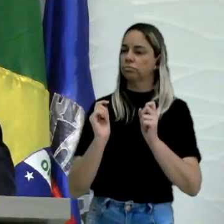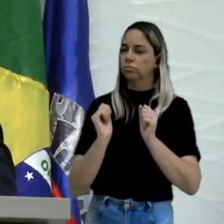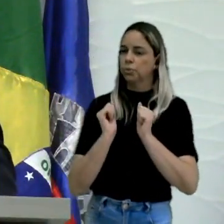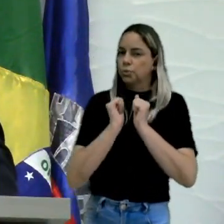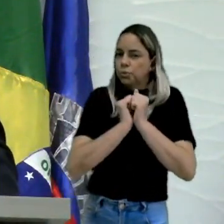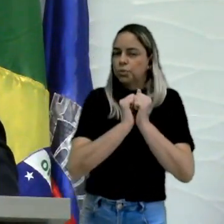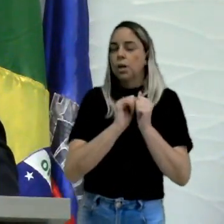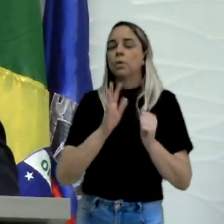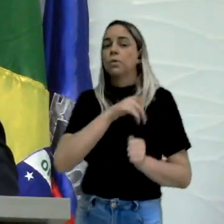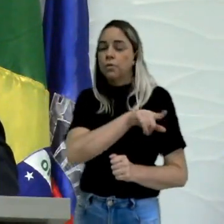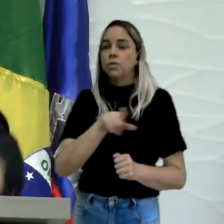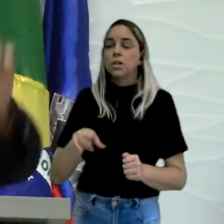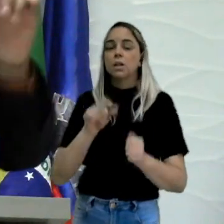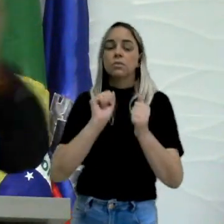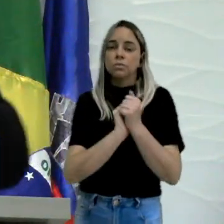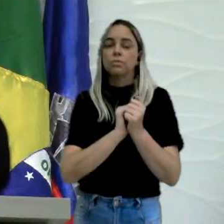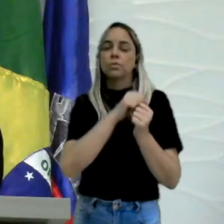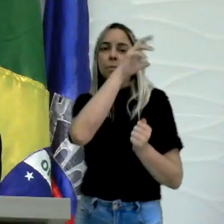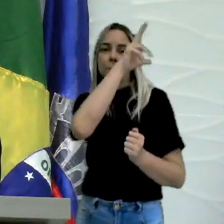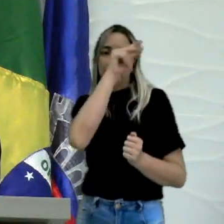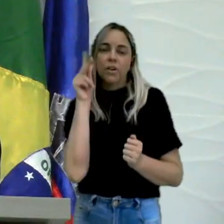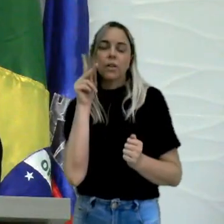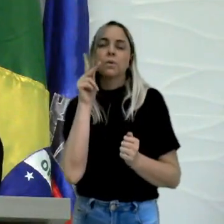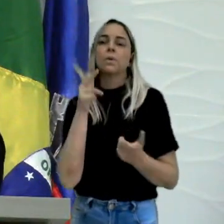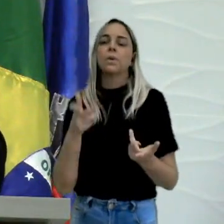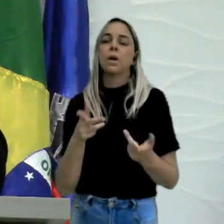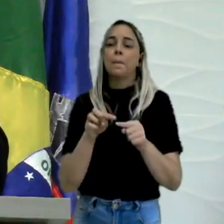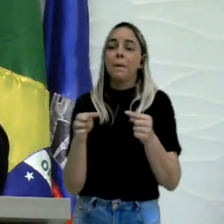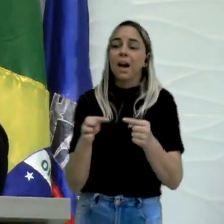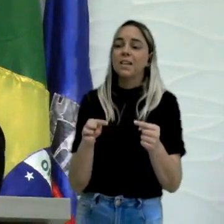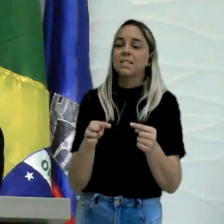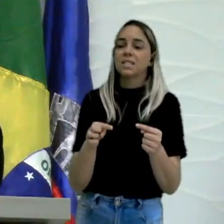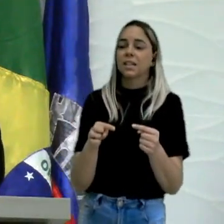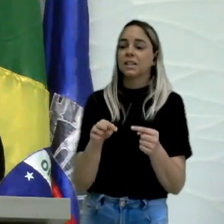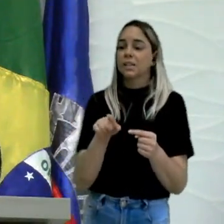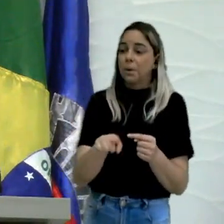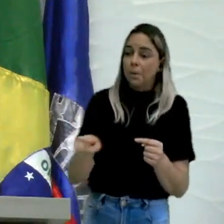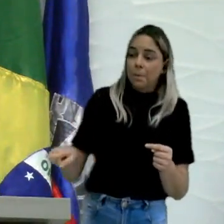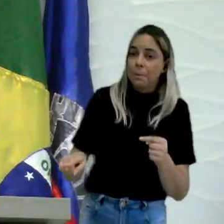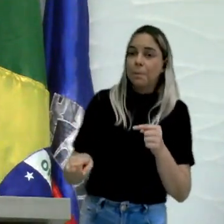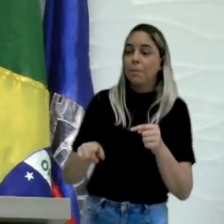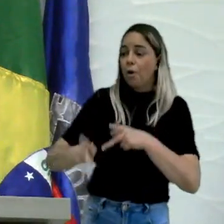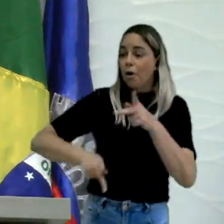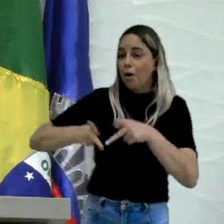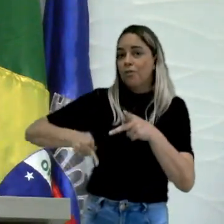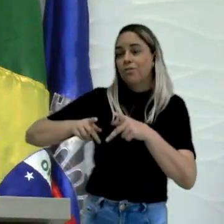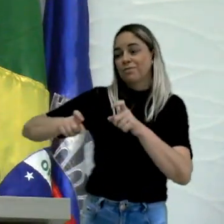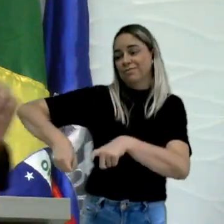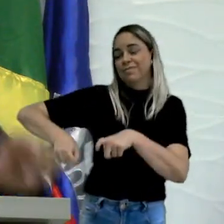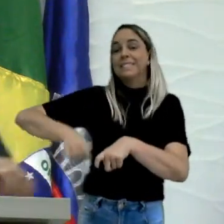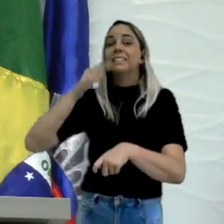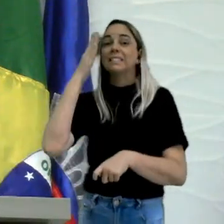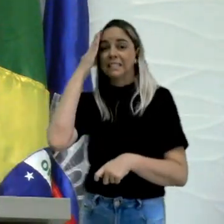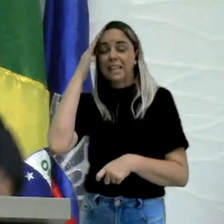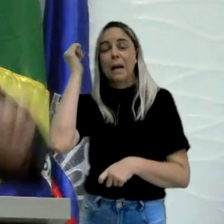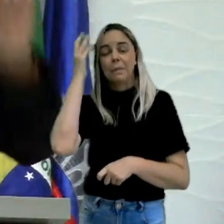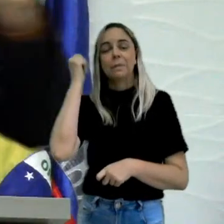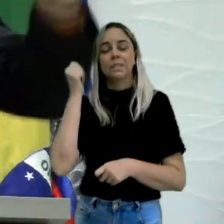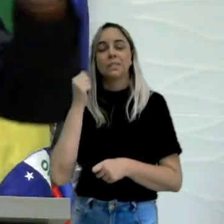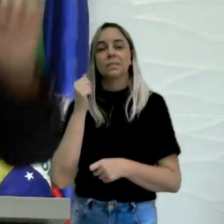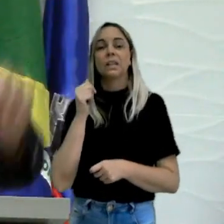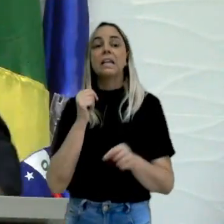falaram. Mas o povo da zona rural realmente sabe. O povo da zona rural sabe